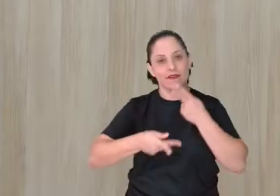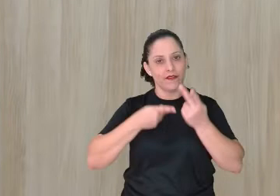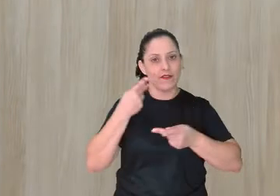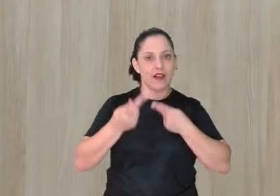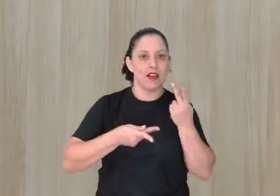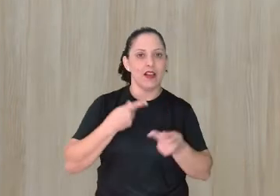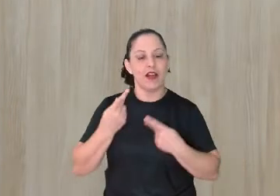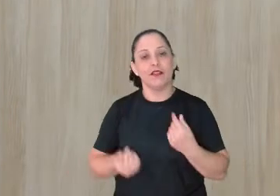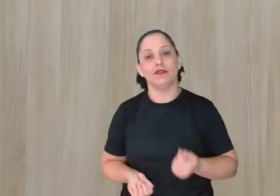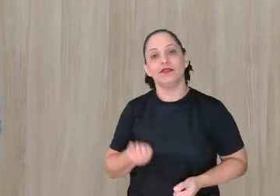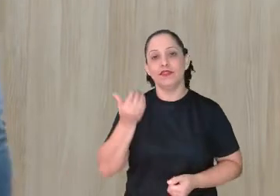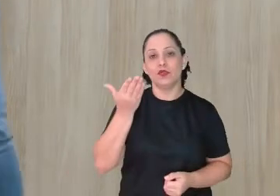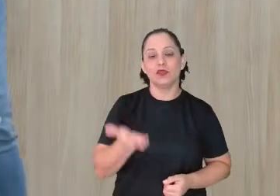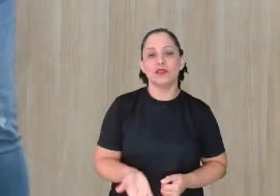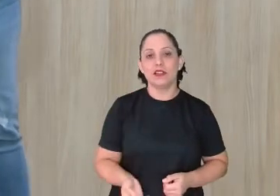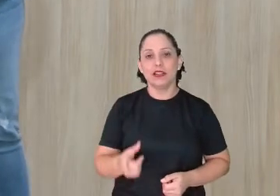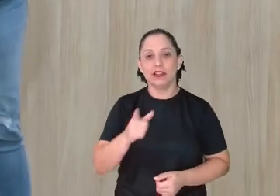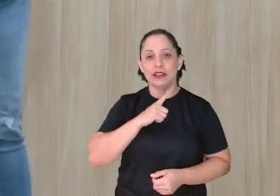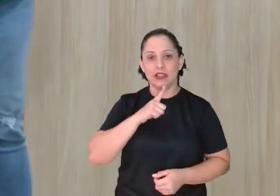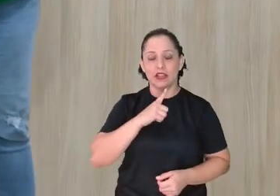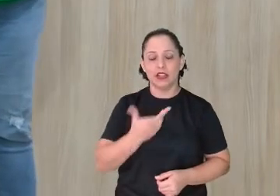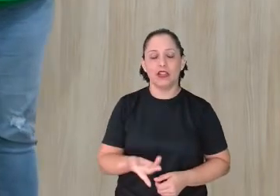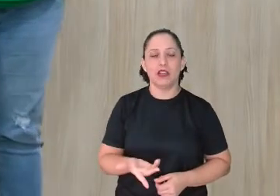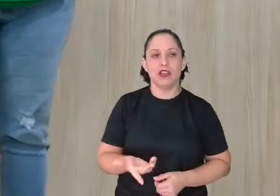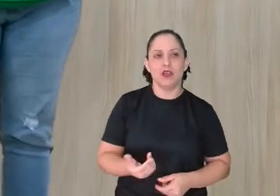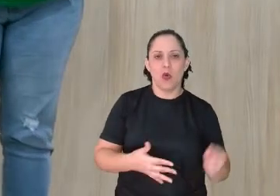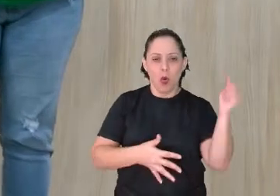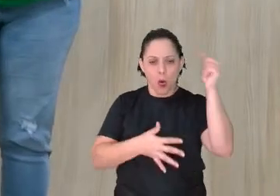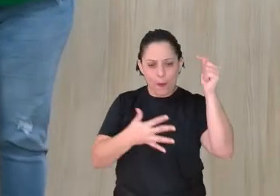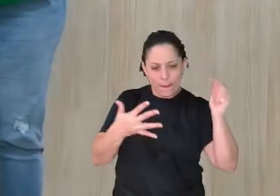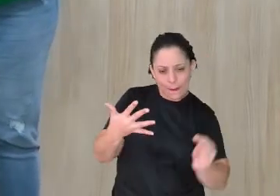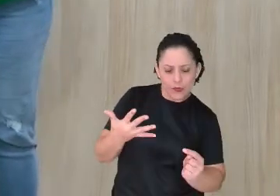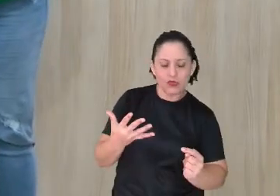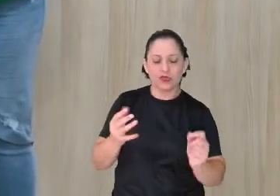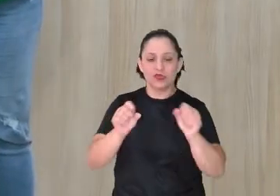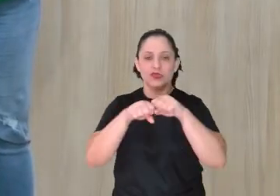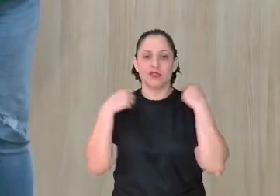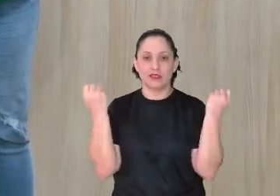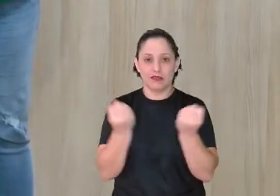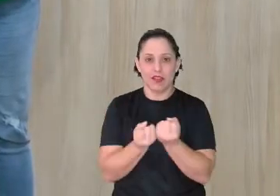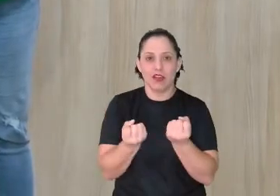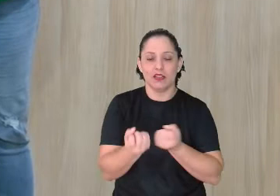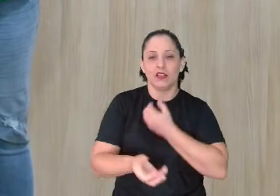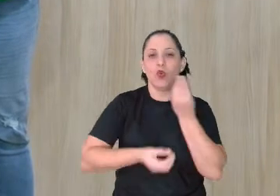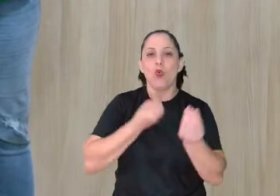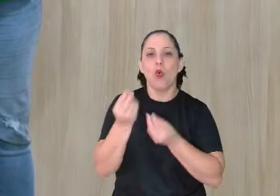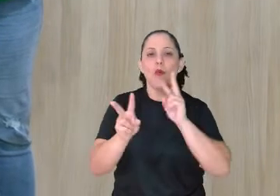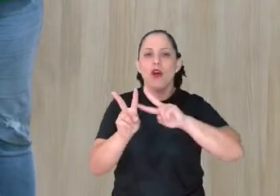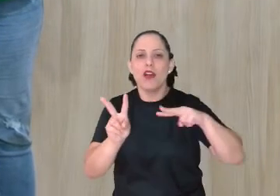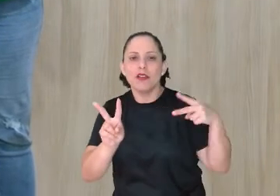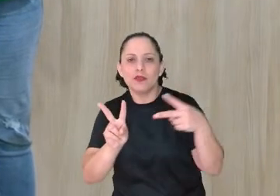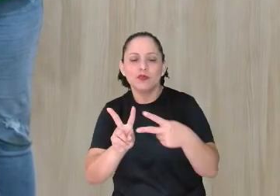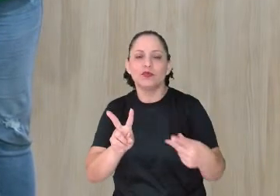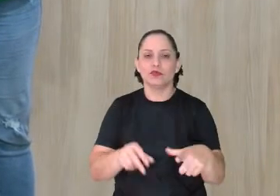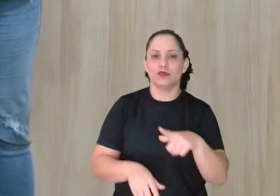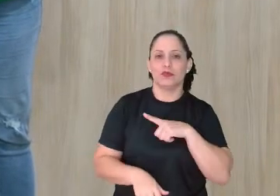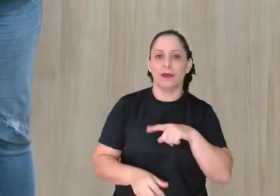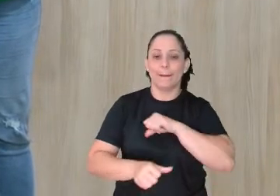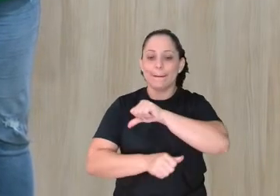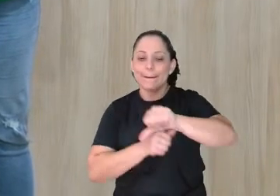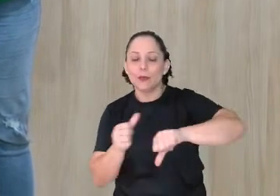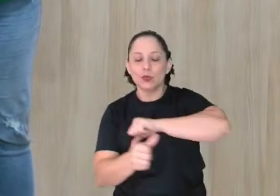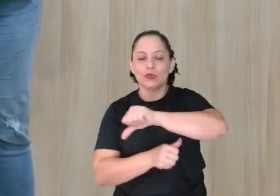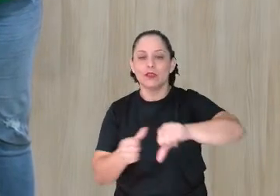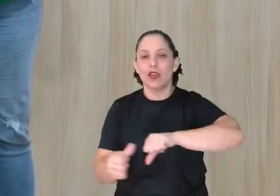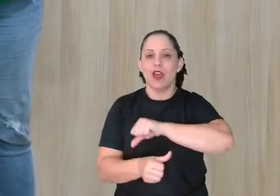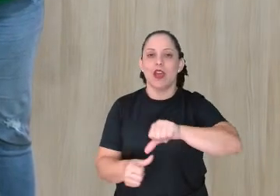você dá alternativa para a sociedade, né? De qualquer recurso que tenha, para a gente mudar um